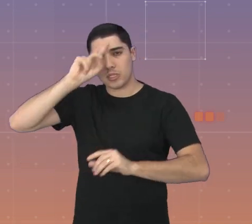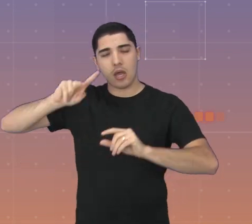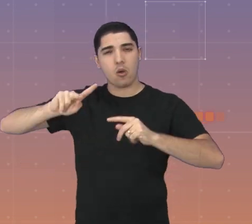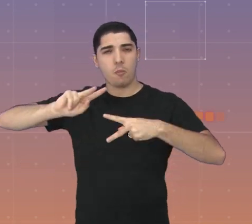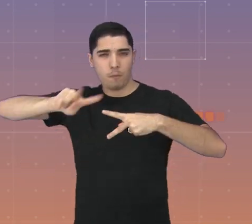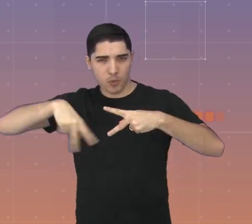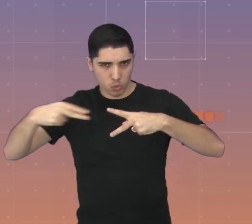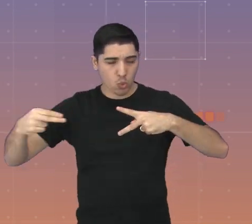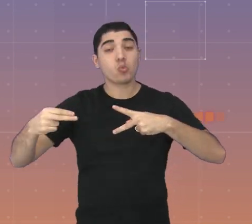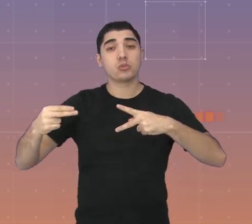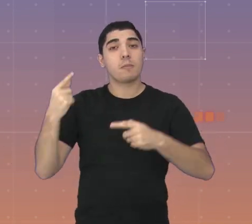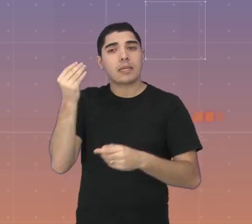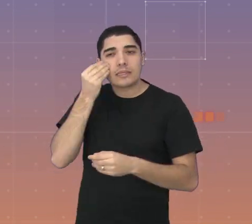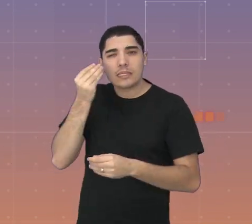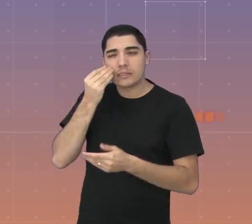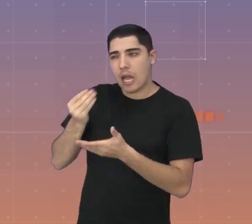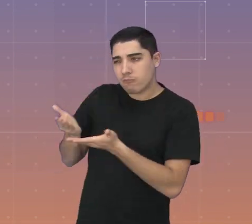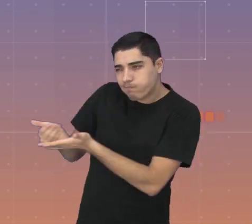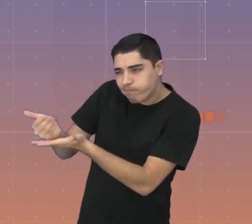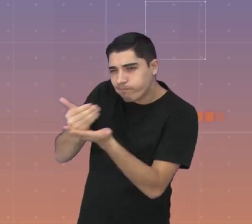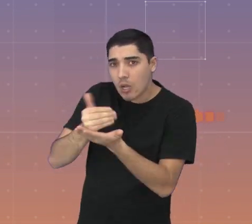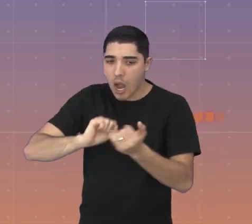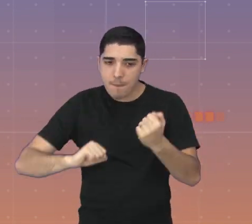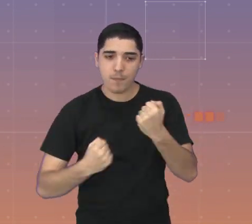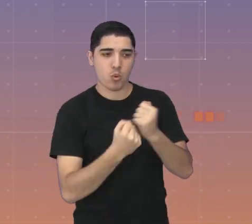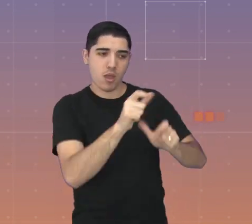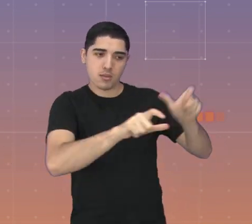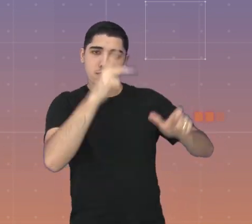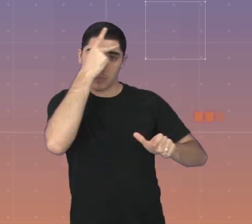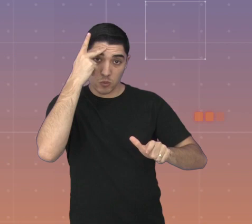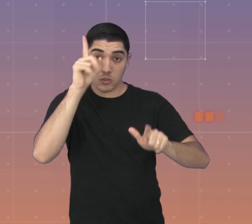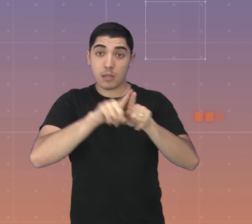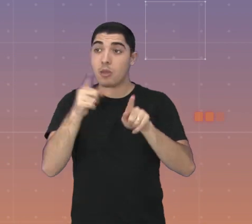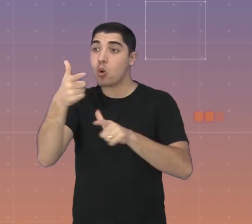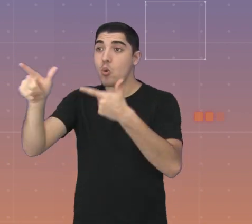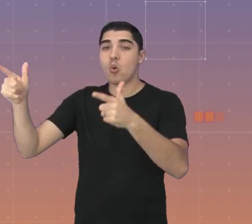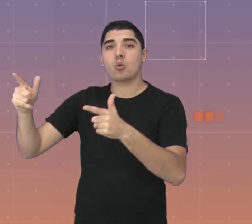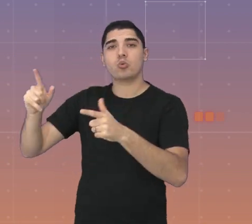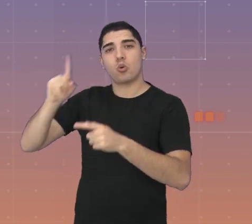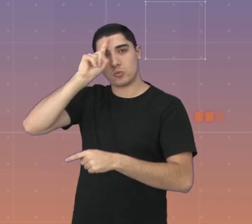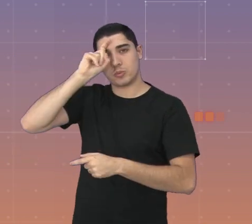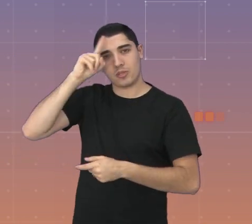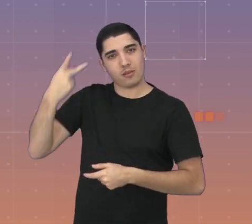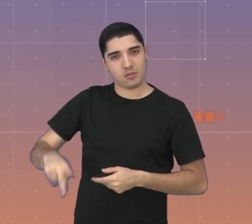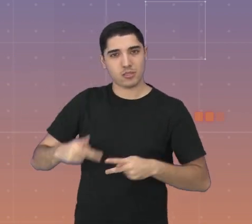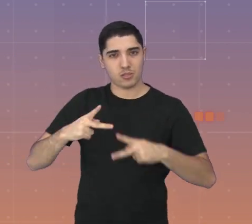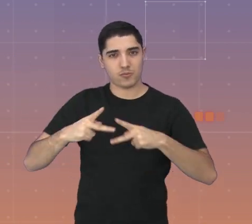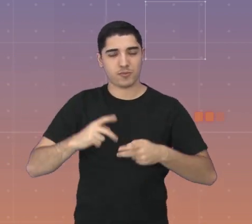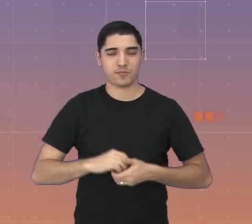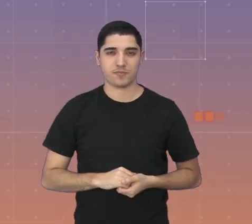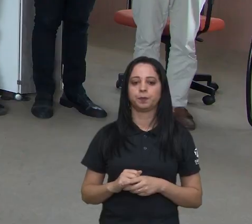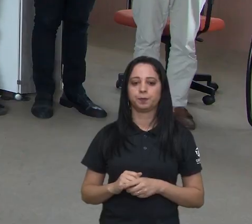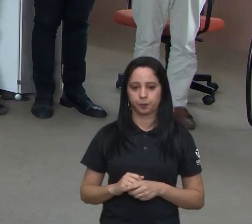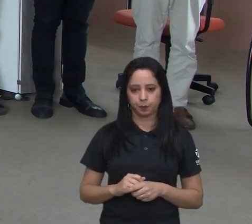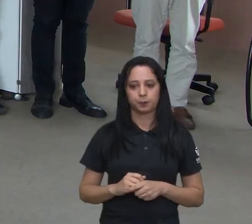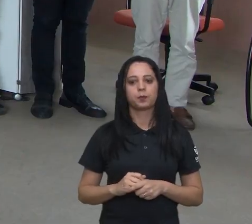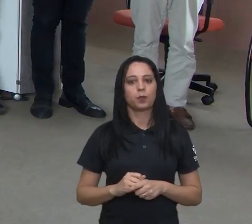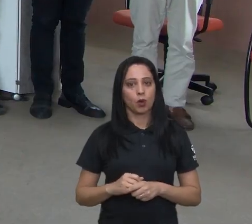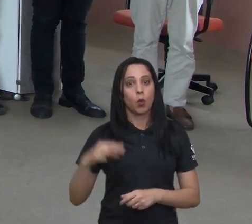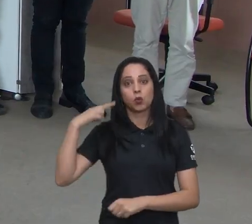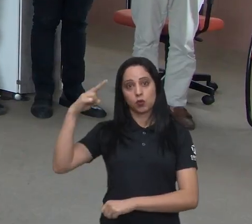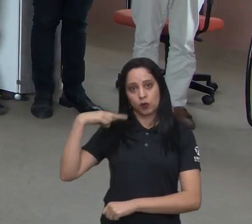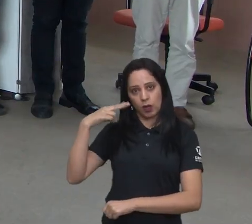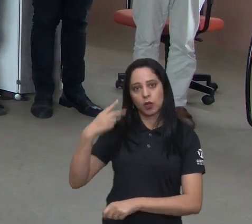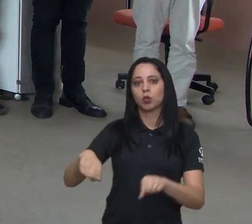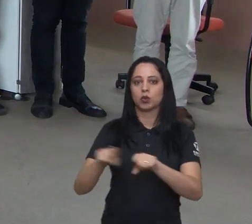para debater a captação de recursos para as entidades de saúde e outros hospitais da cidade.